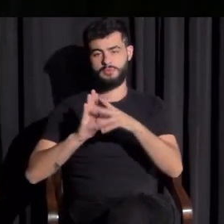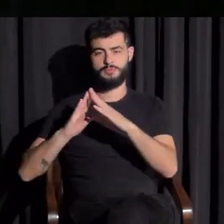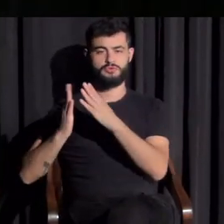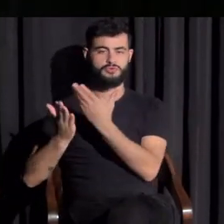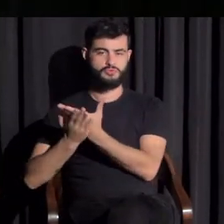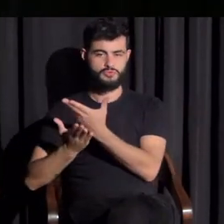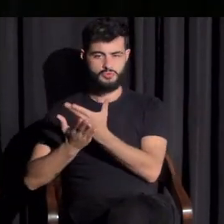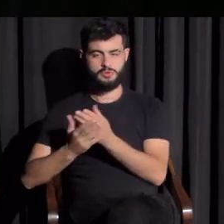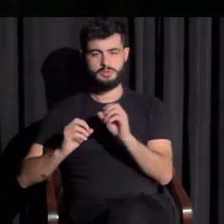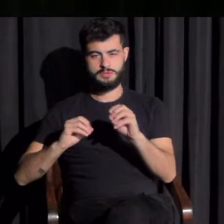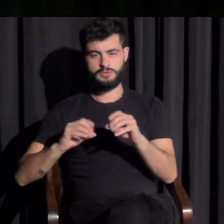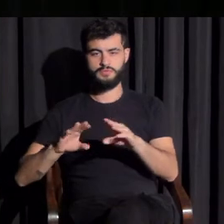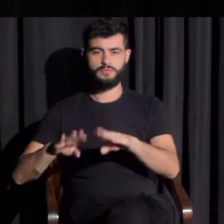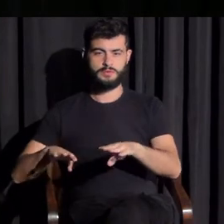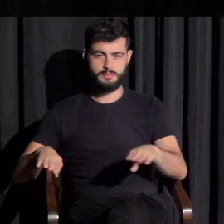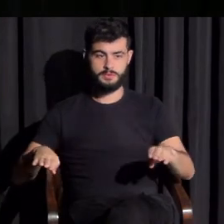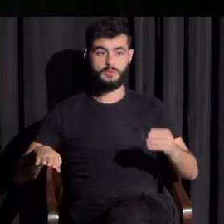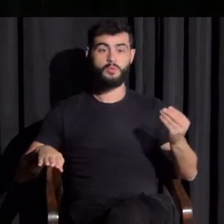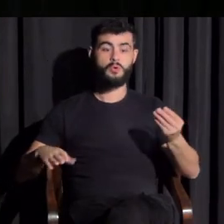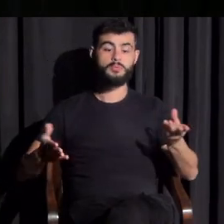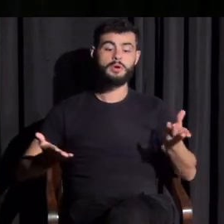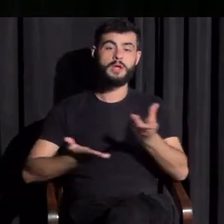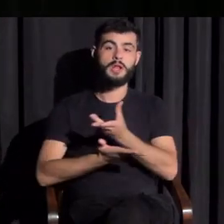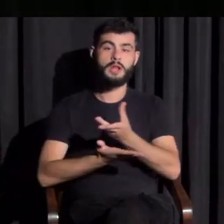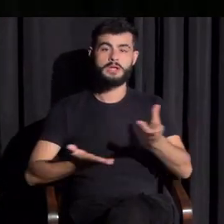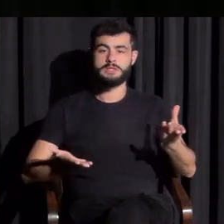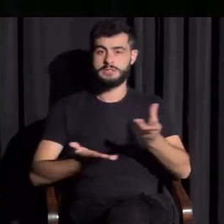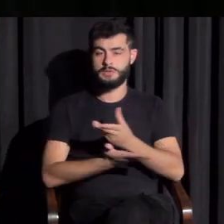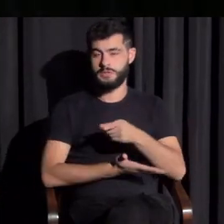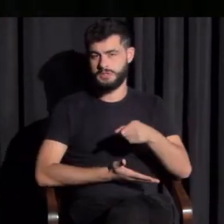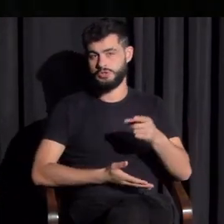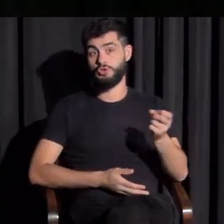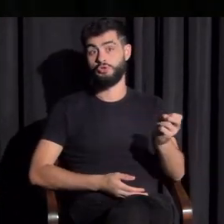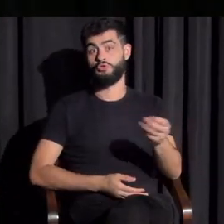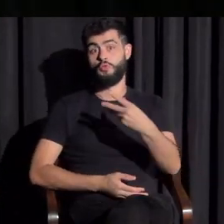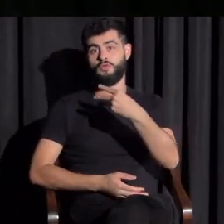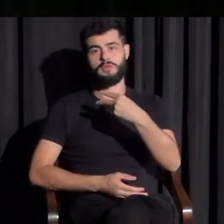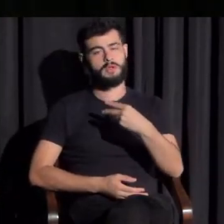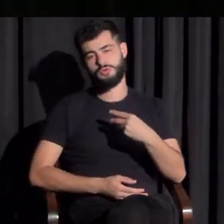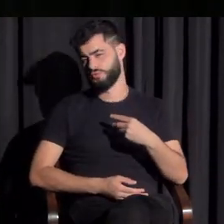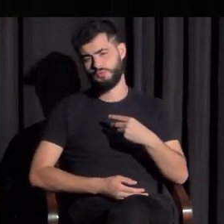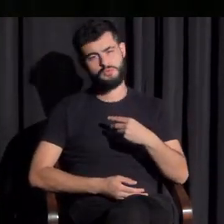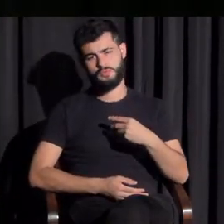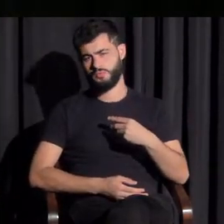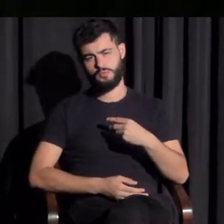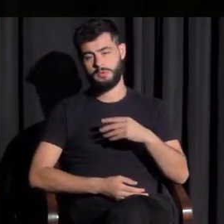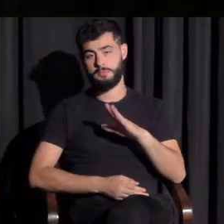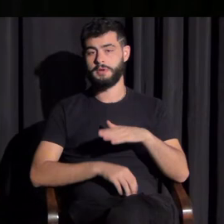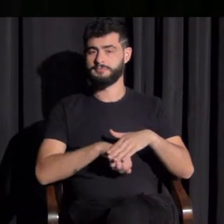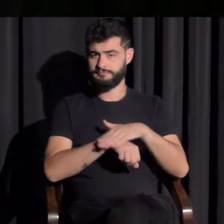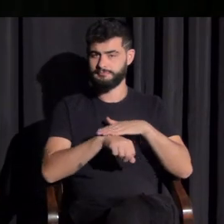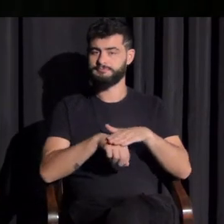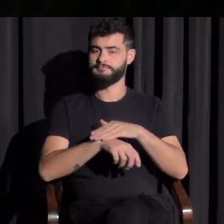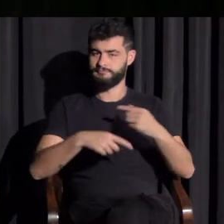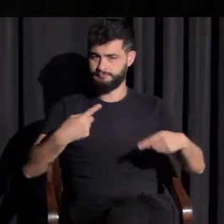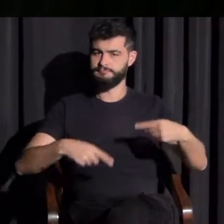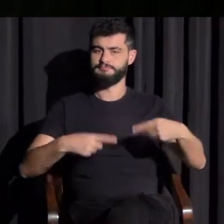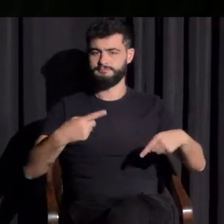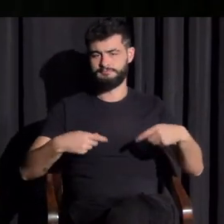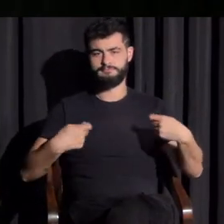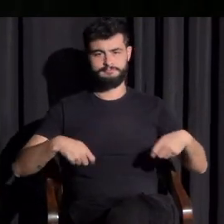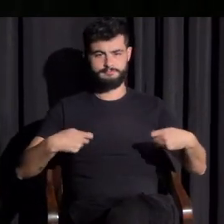não é um tema tão novo, mas o debate ainda continua necessário. Né? E